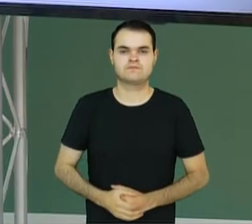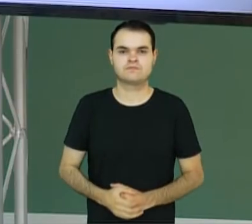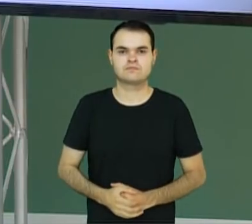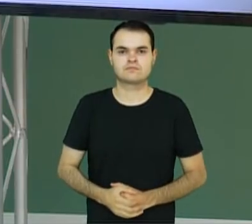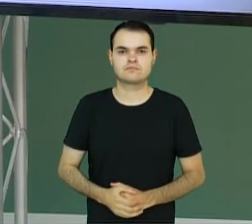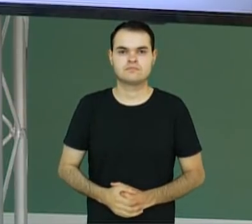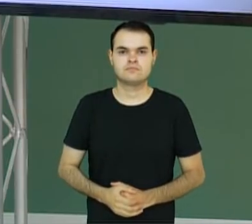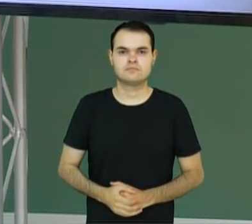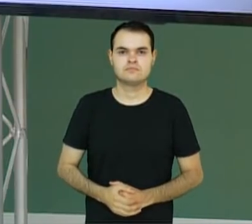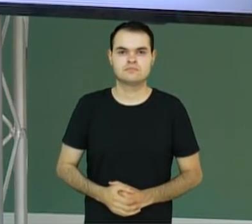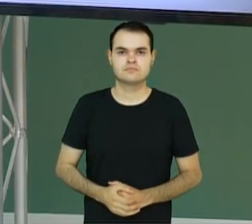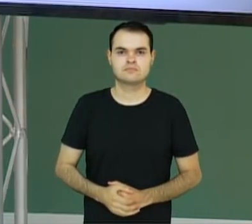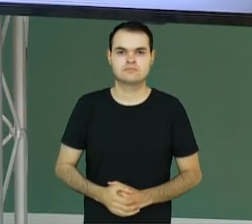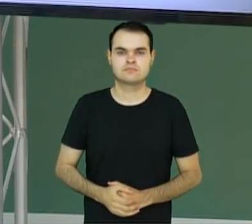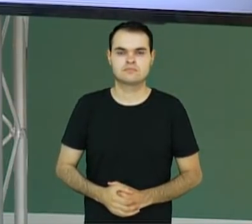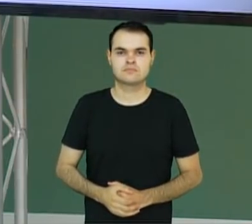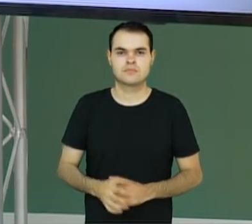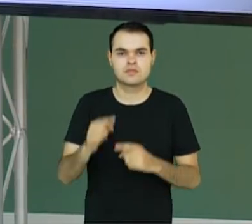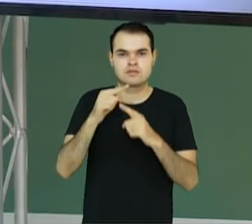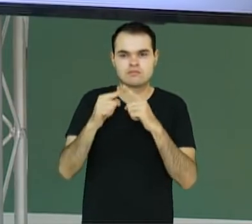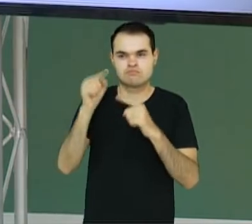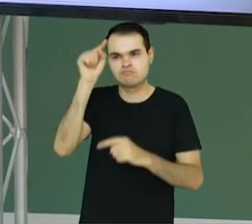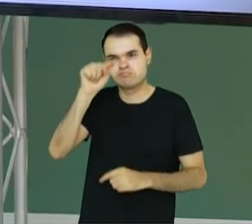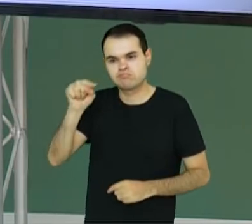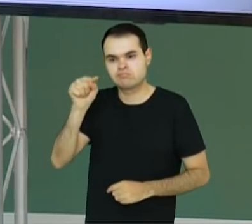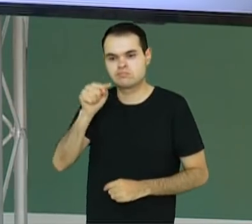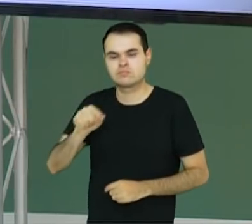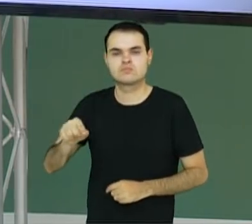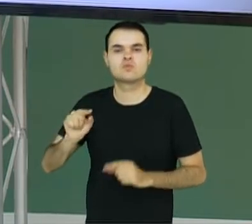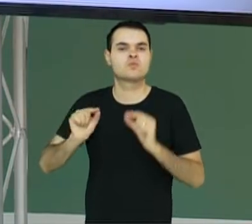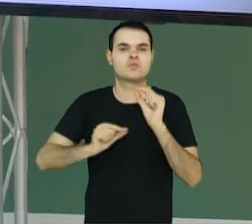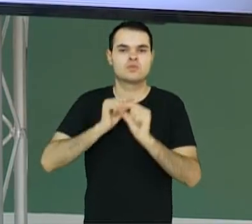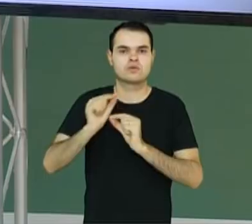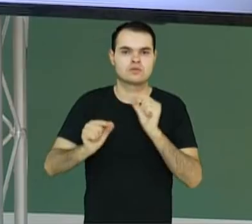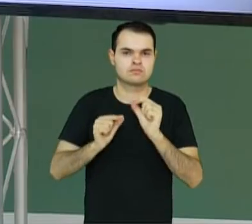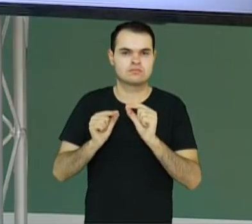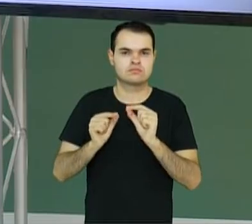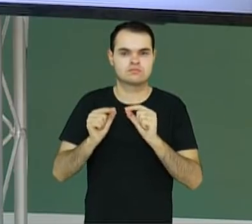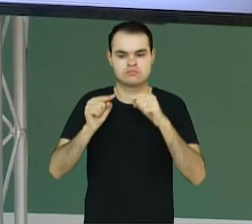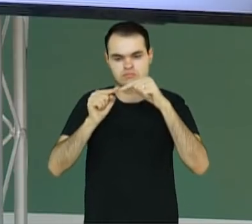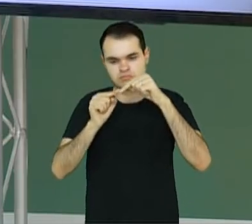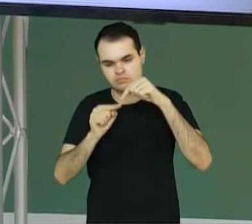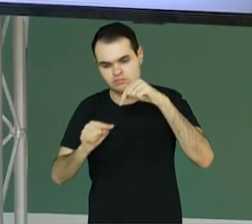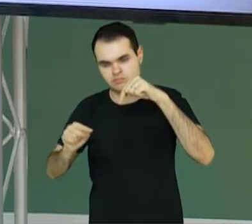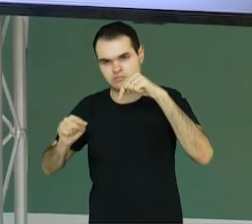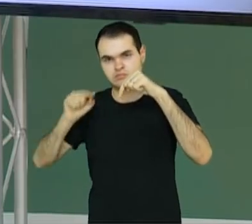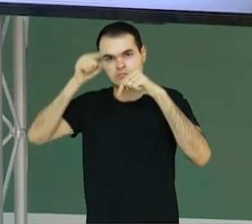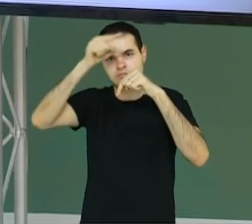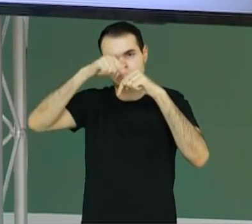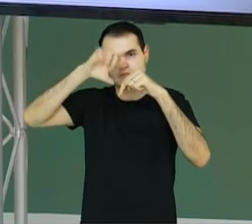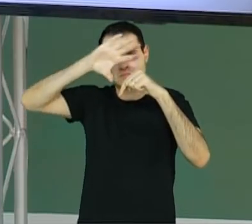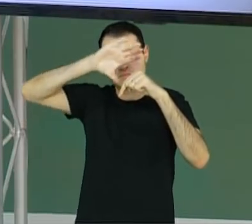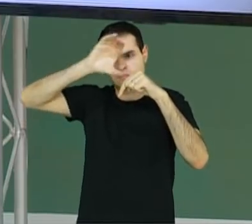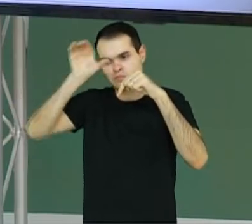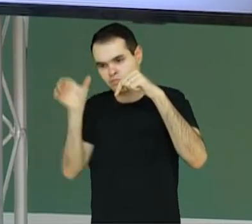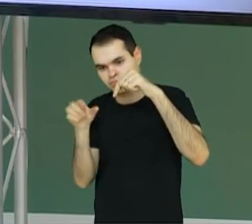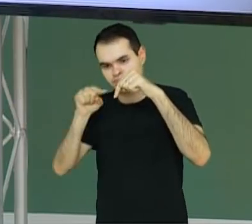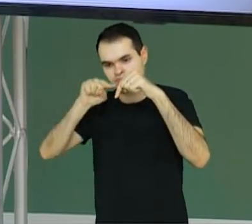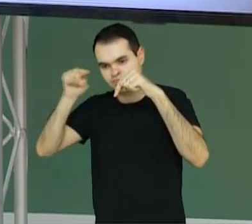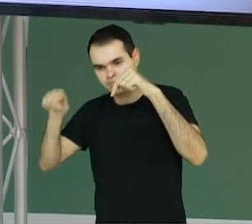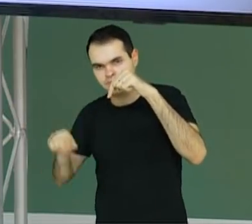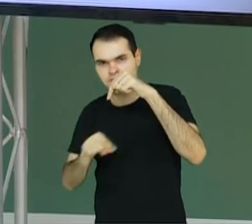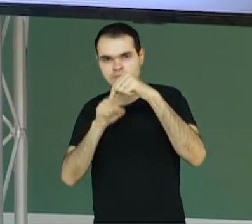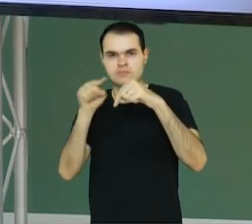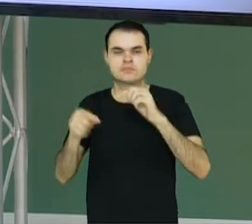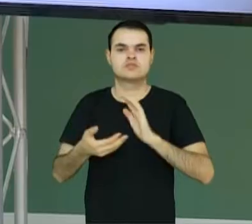esse círculo, aliás, esse semicírculo e esse semicírculo formam o quê? Formam um círculo inteiro. Então, veja, da área total eu vou ter